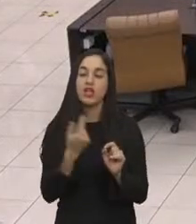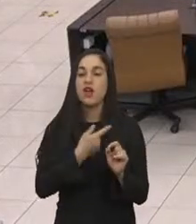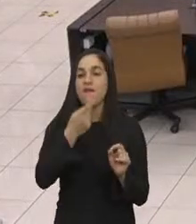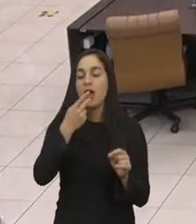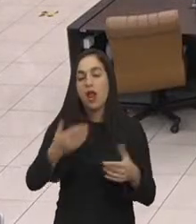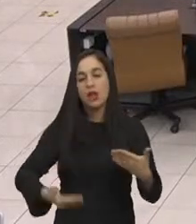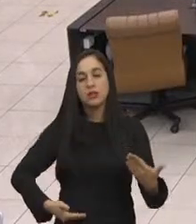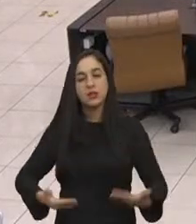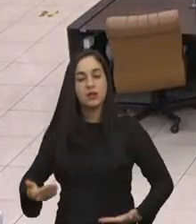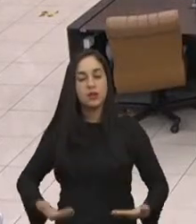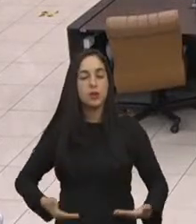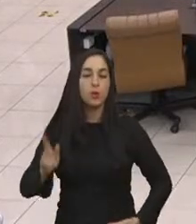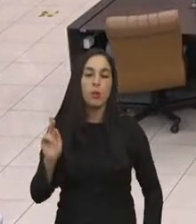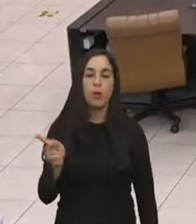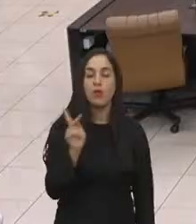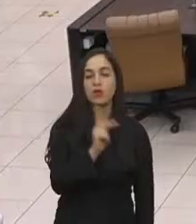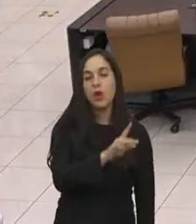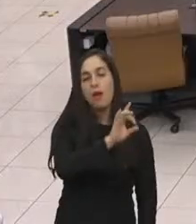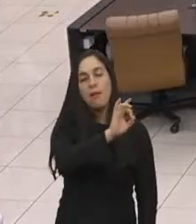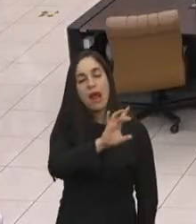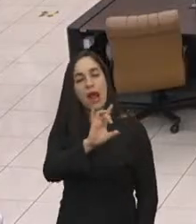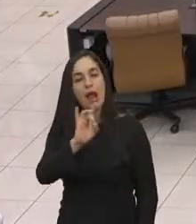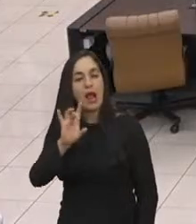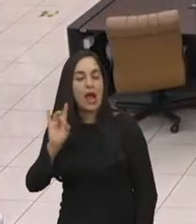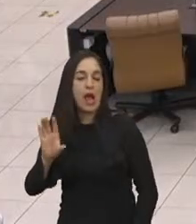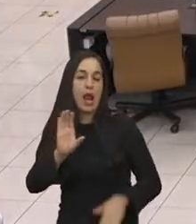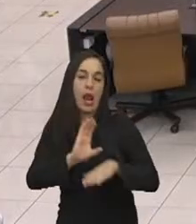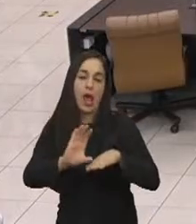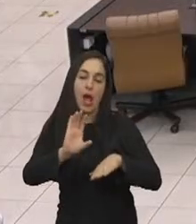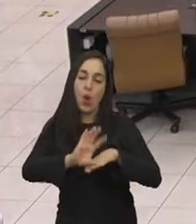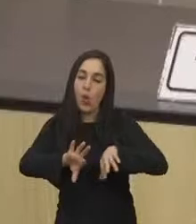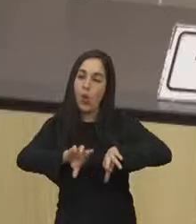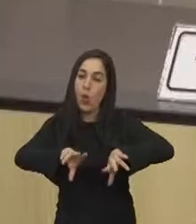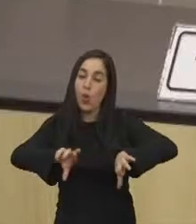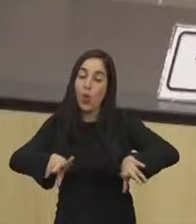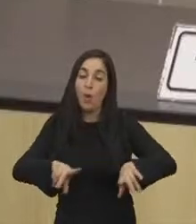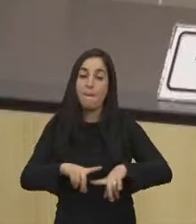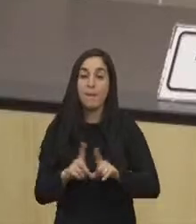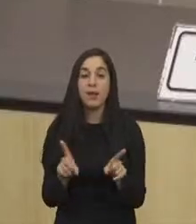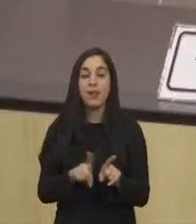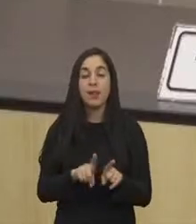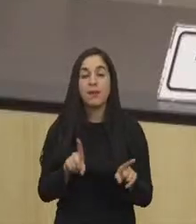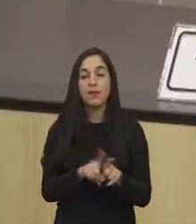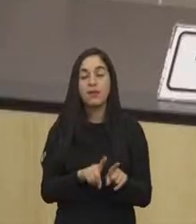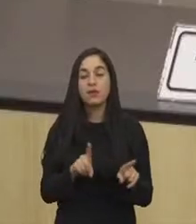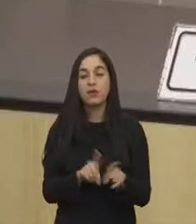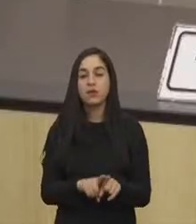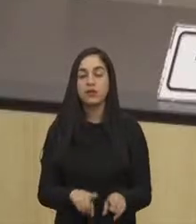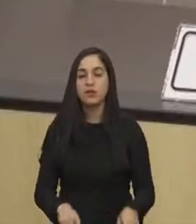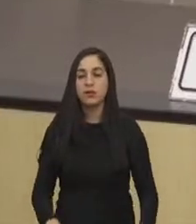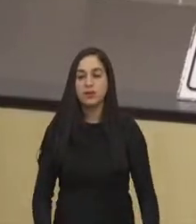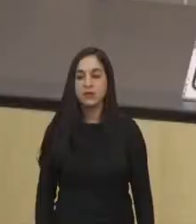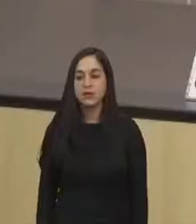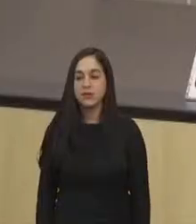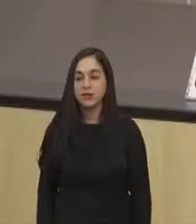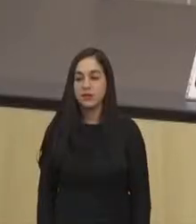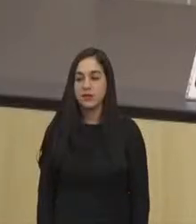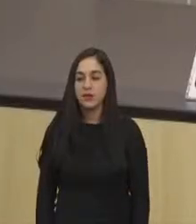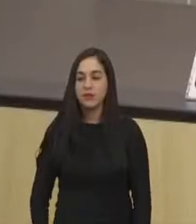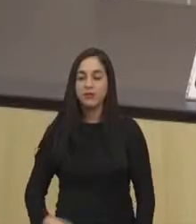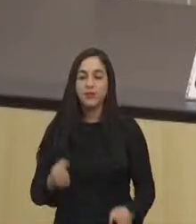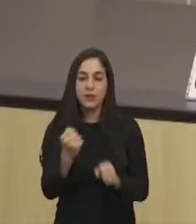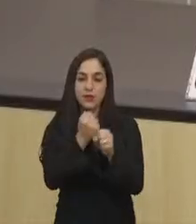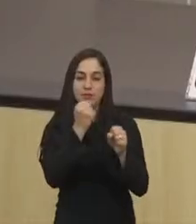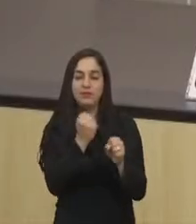né, docentes específicos para cada possível curso que vem, mas também em relação à infraestrutura, né? Hoje a gente está muito limitado